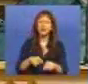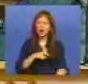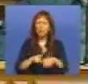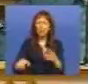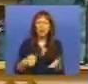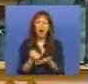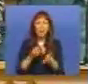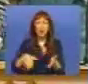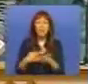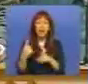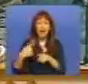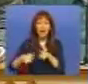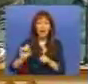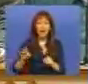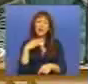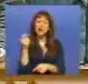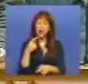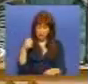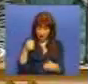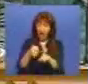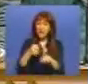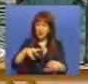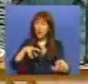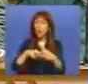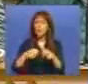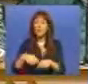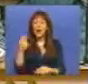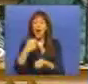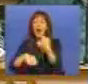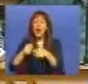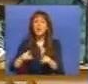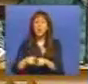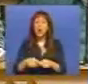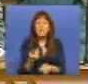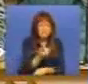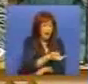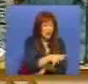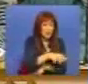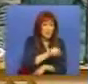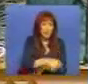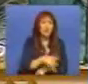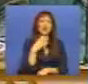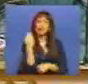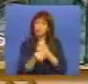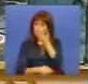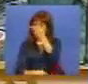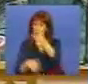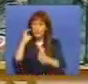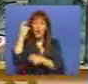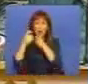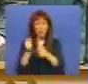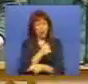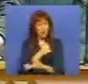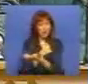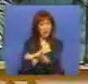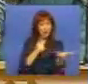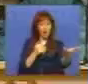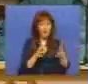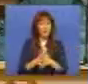apoio ao arrendamento jovem e que atacou o problema da especulação pelo elo mais fraco, que são os jovens à procura de